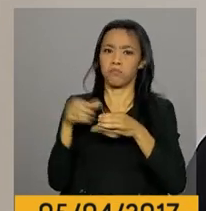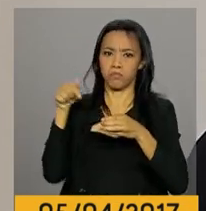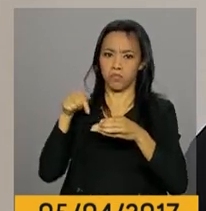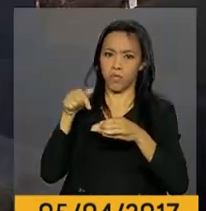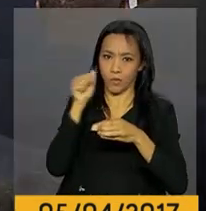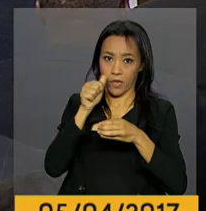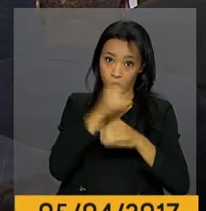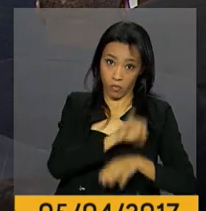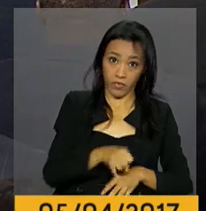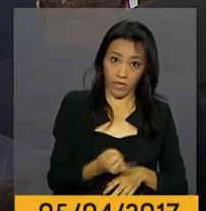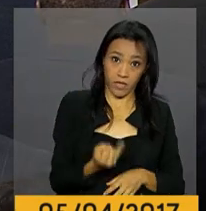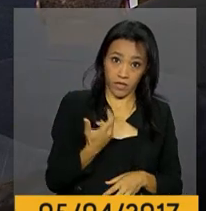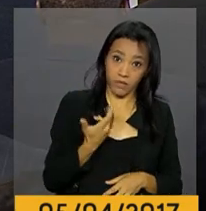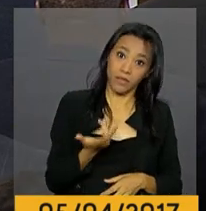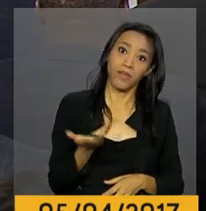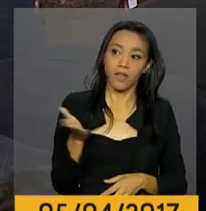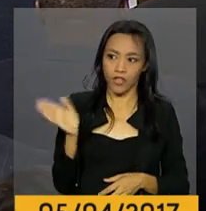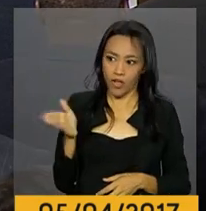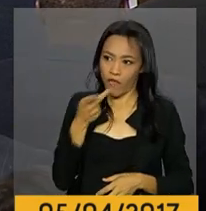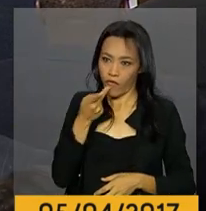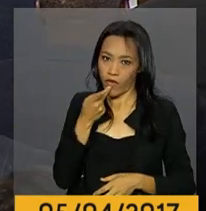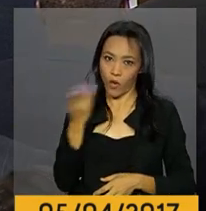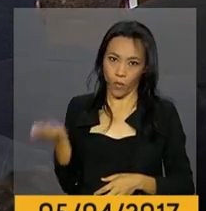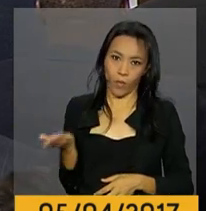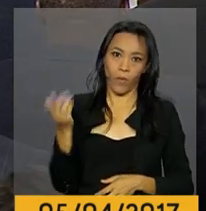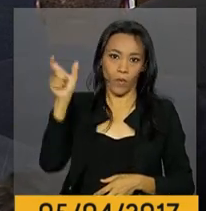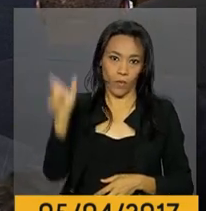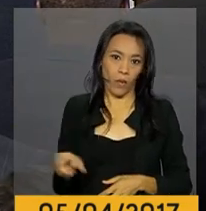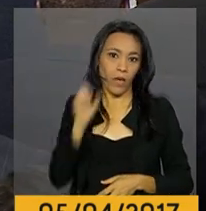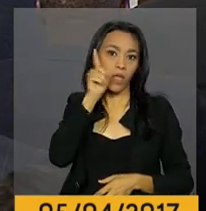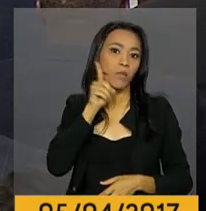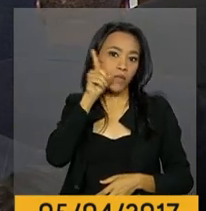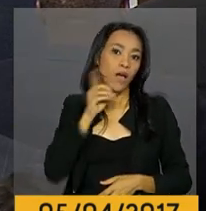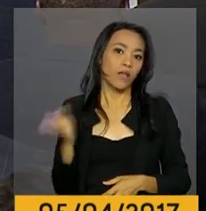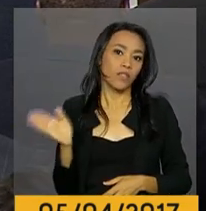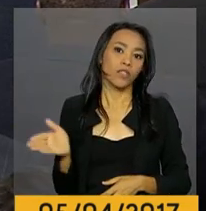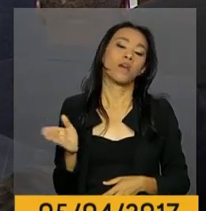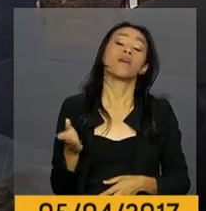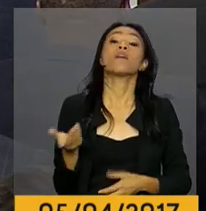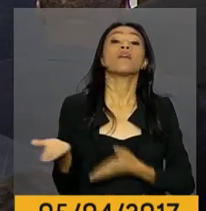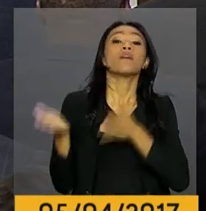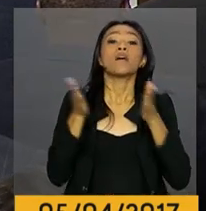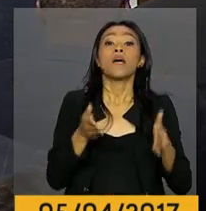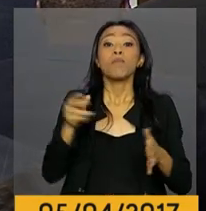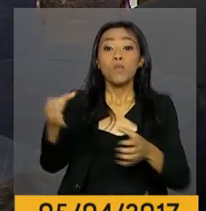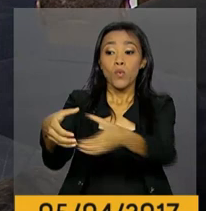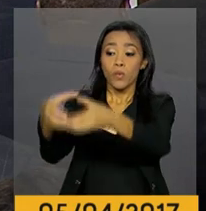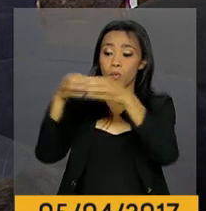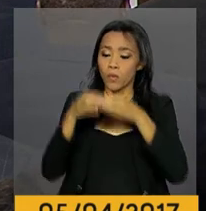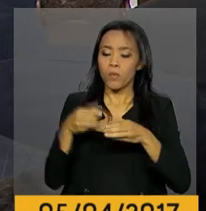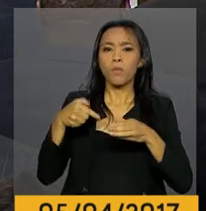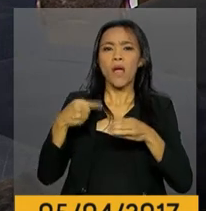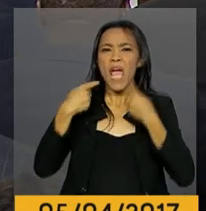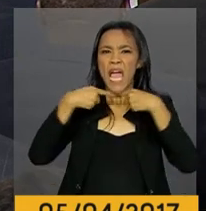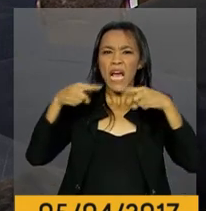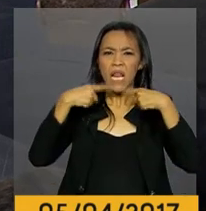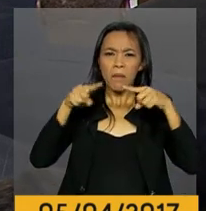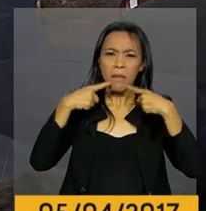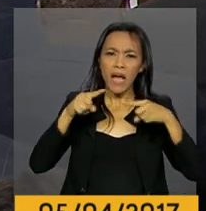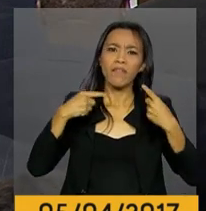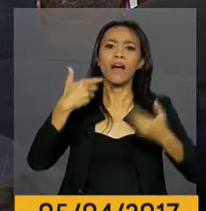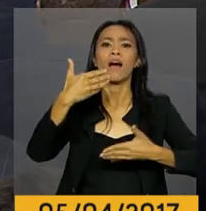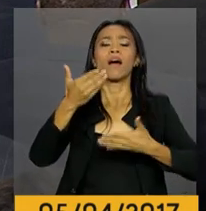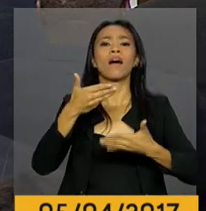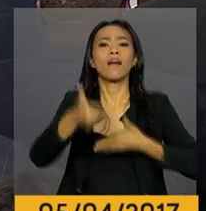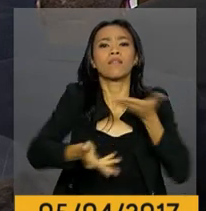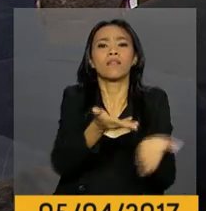aproveitando aqui o que disse a deputada Rosângela né recebi um grupo de mulheres que reclamava do atendimento nas delegacias de